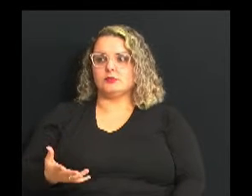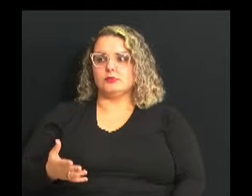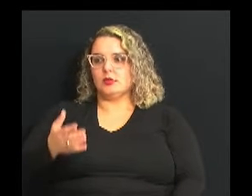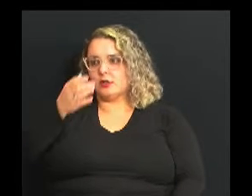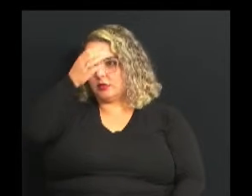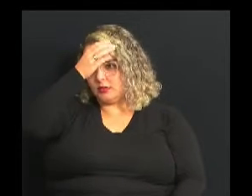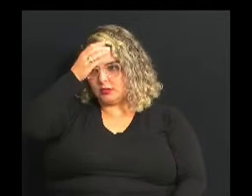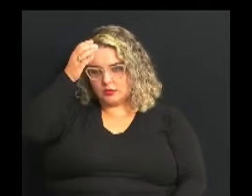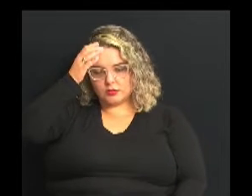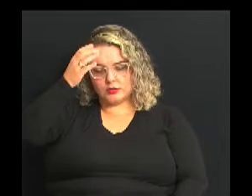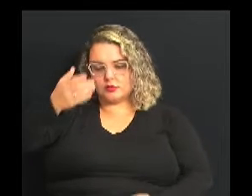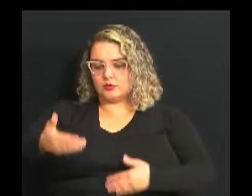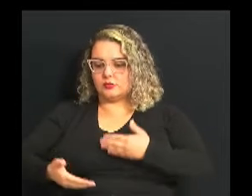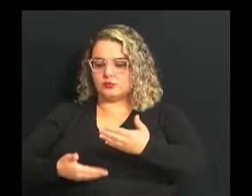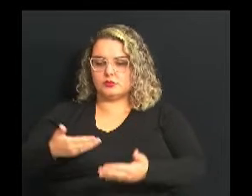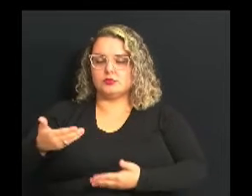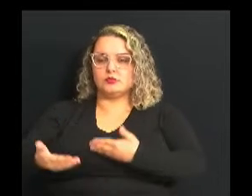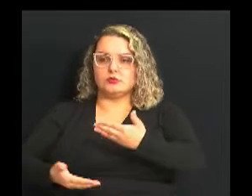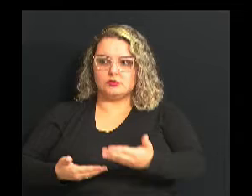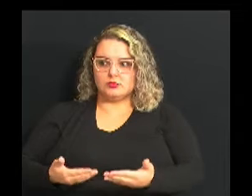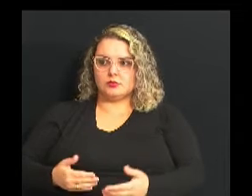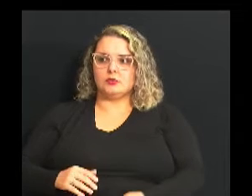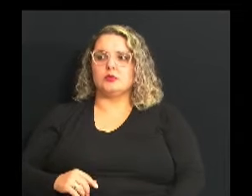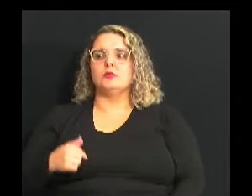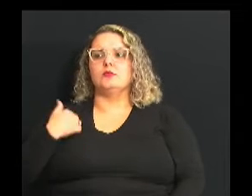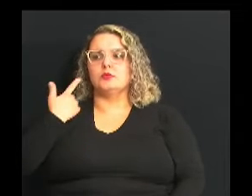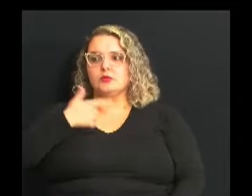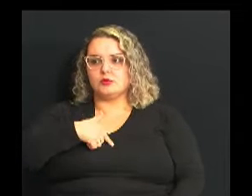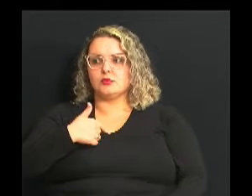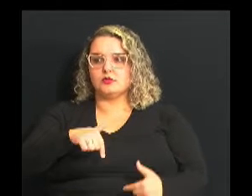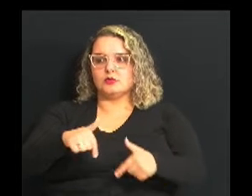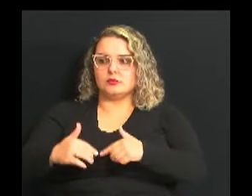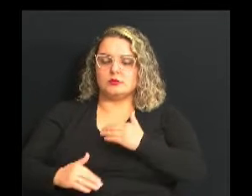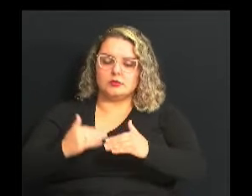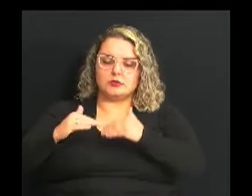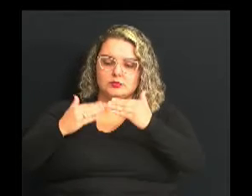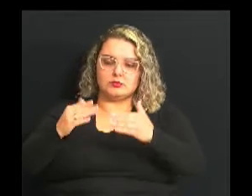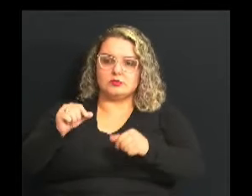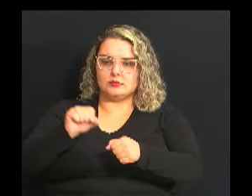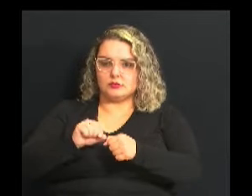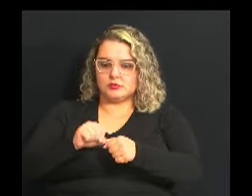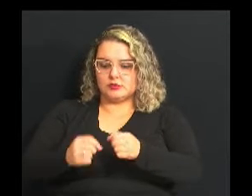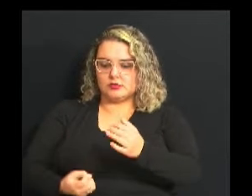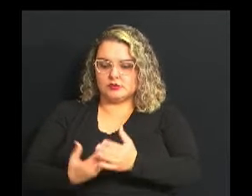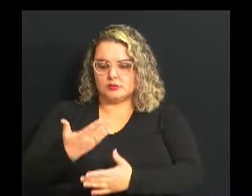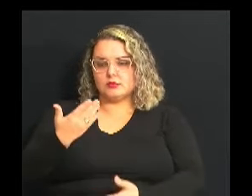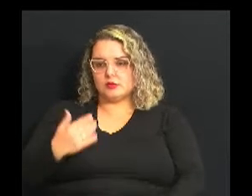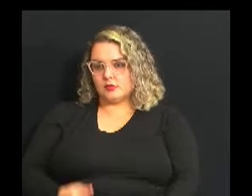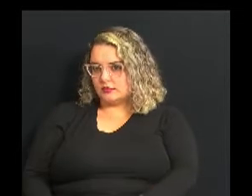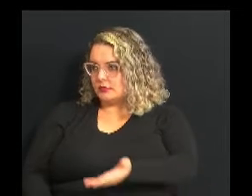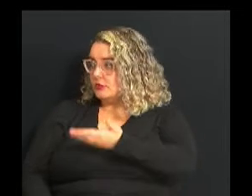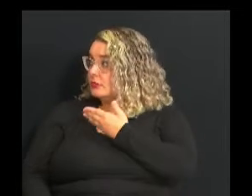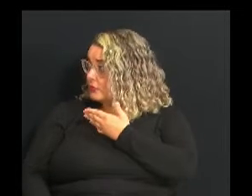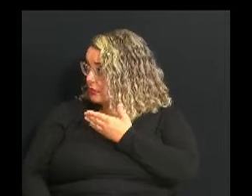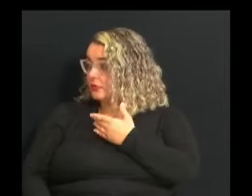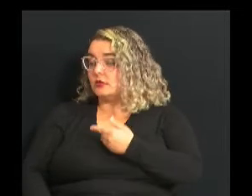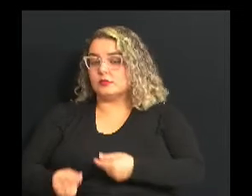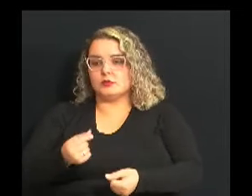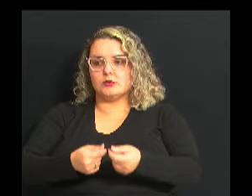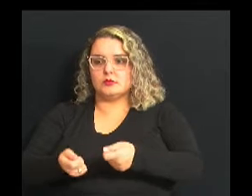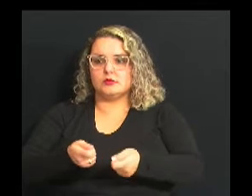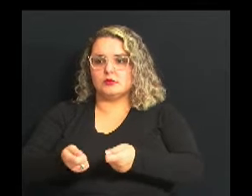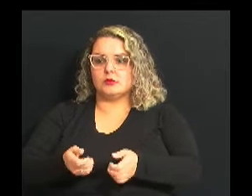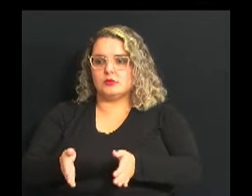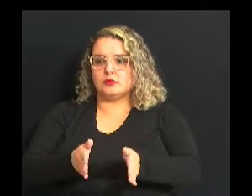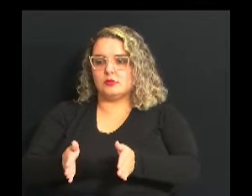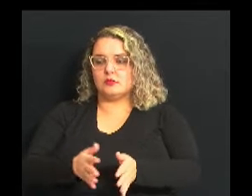servidor, foi desenvolvido pelos nossos funcionários aqui, né? Então, gerou uma economia até o momento, né? Que agora a